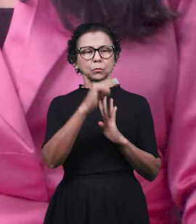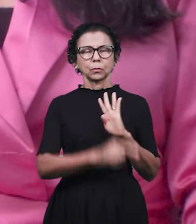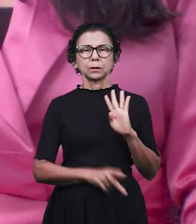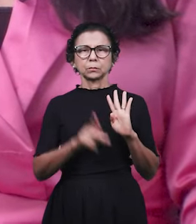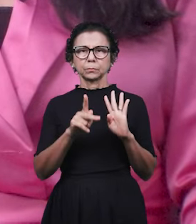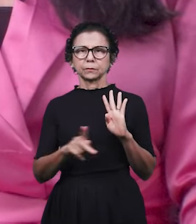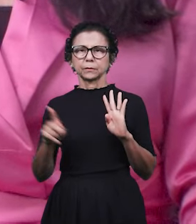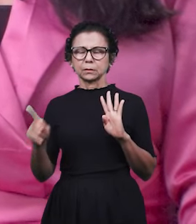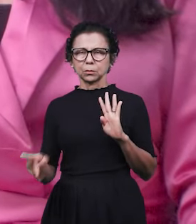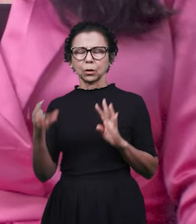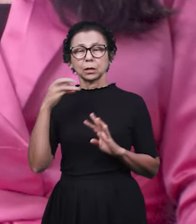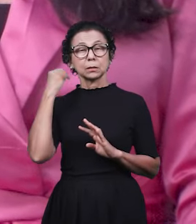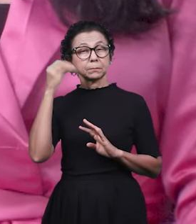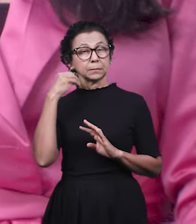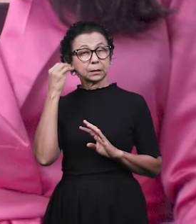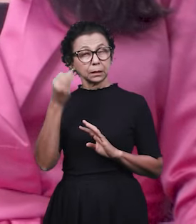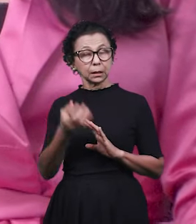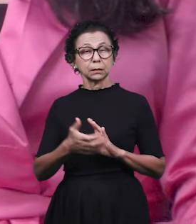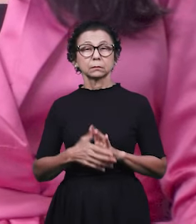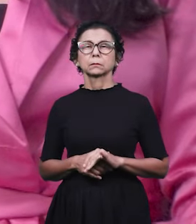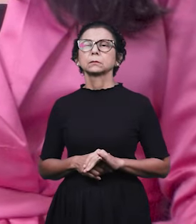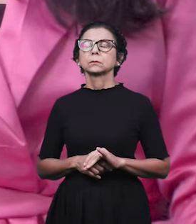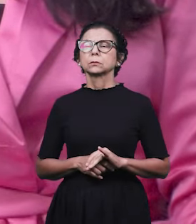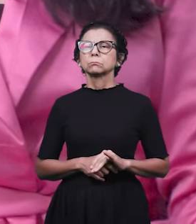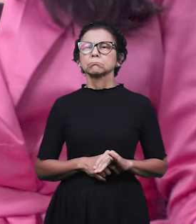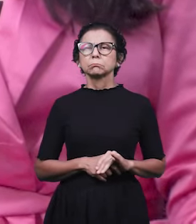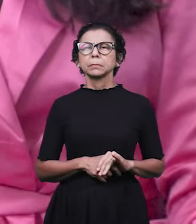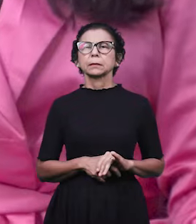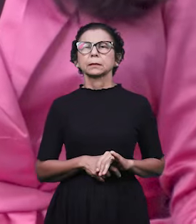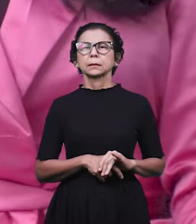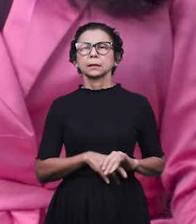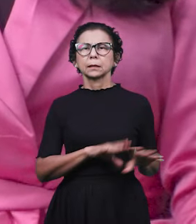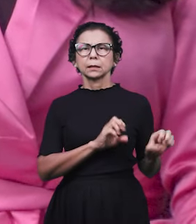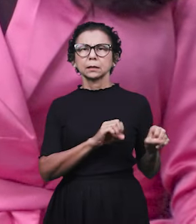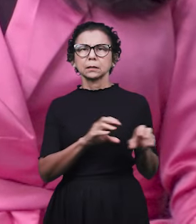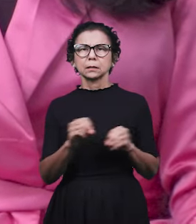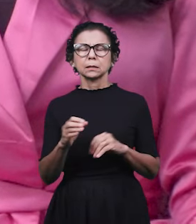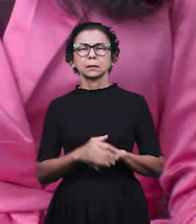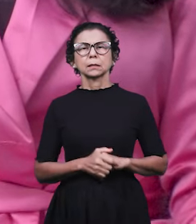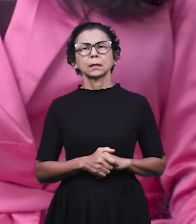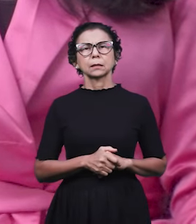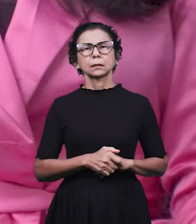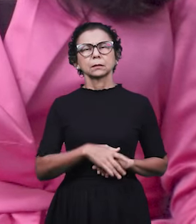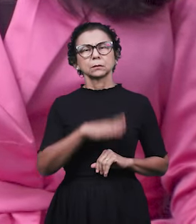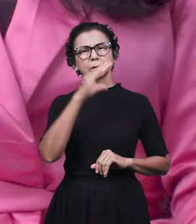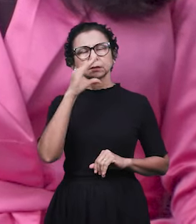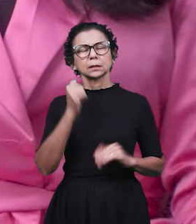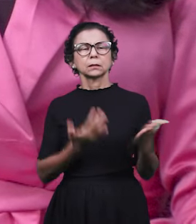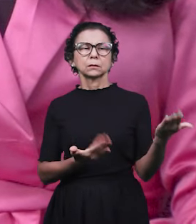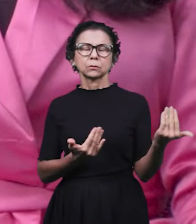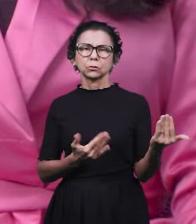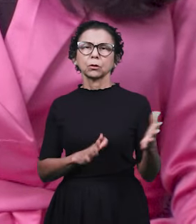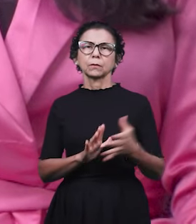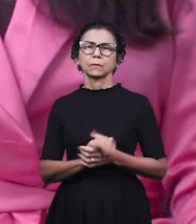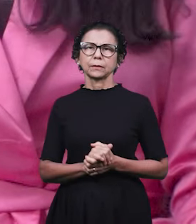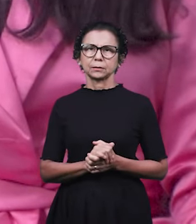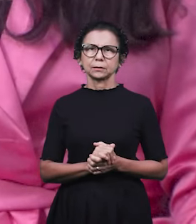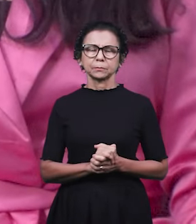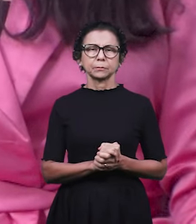larga experiência no preparo de adolescentes e jovens para os processos seletivos. Hoje vamos